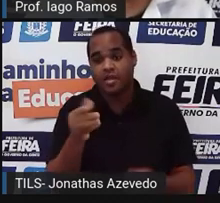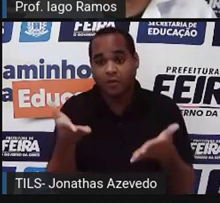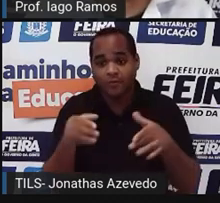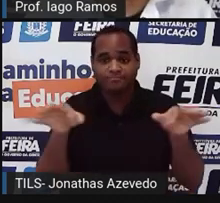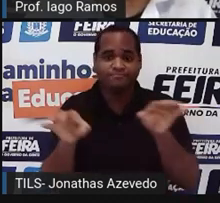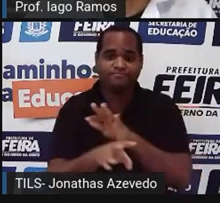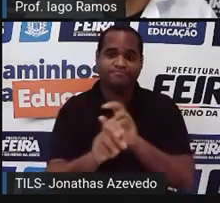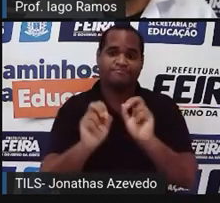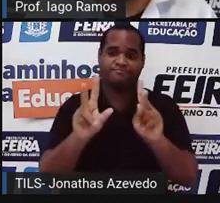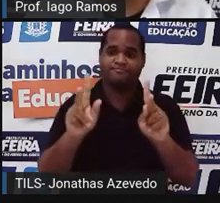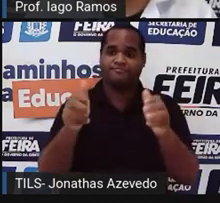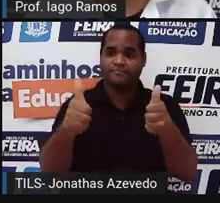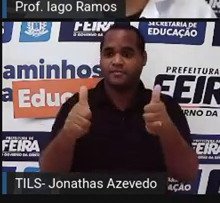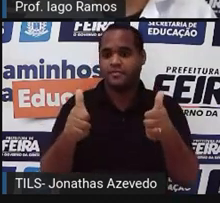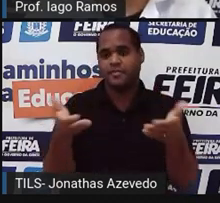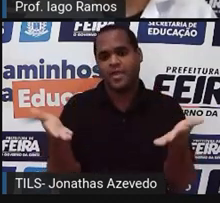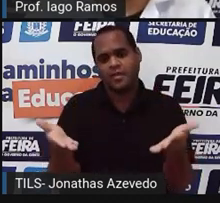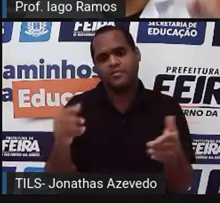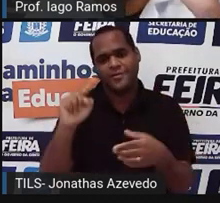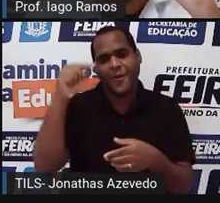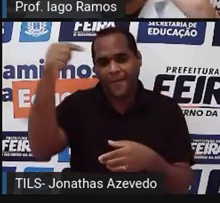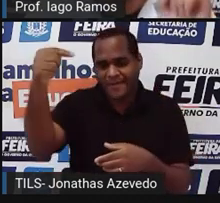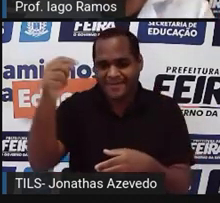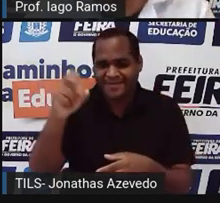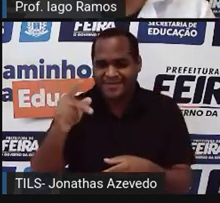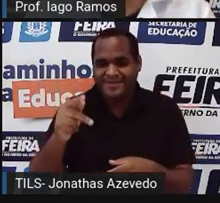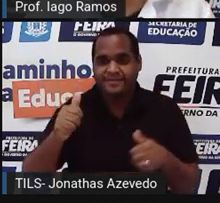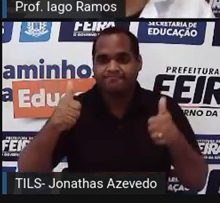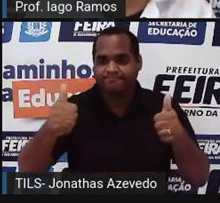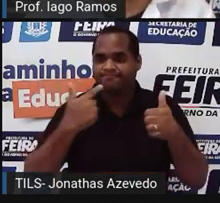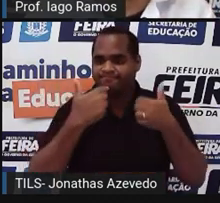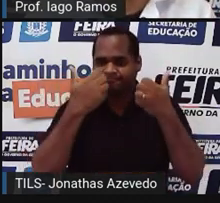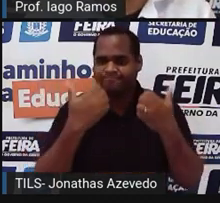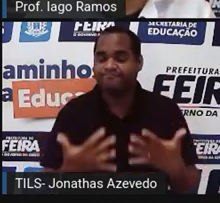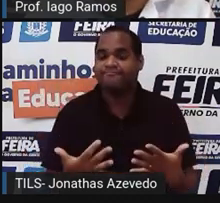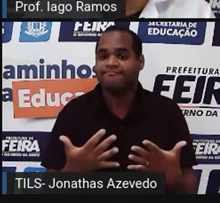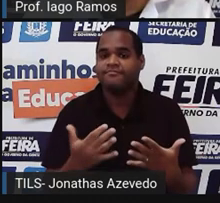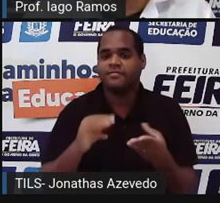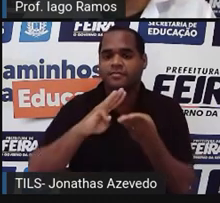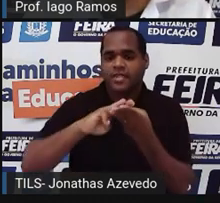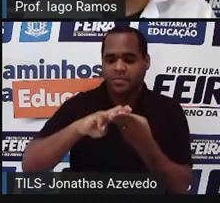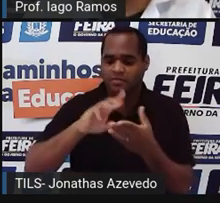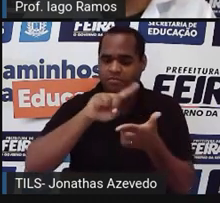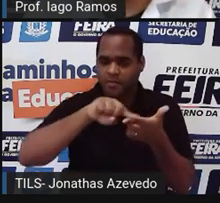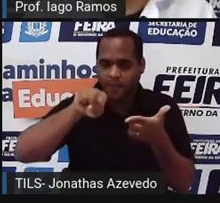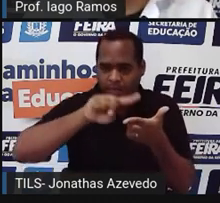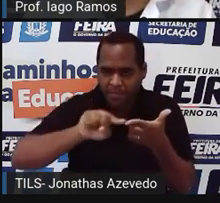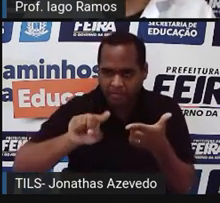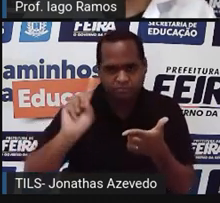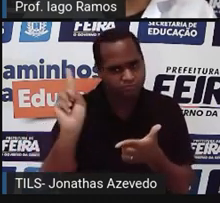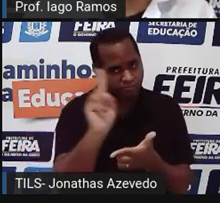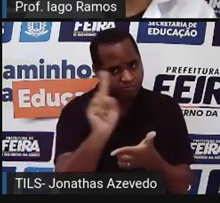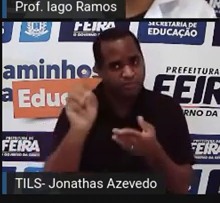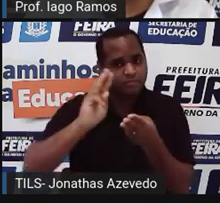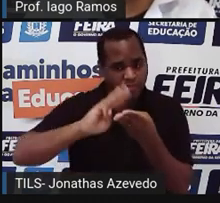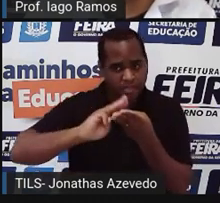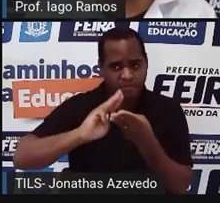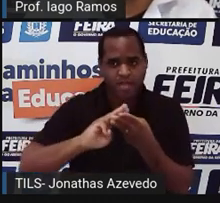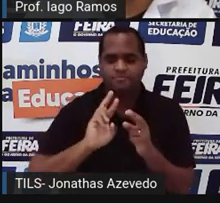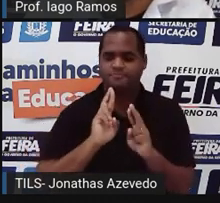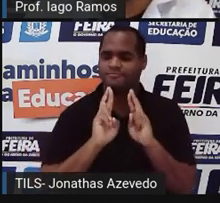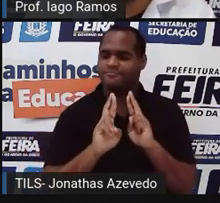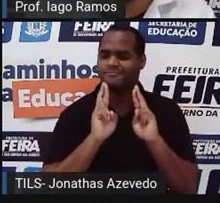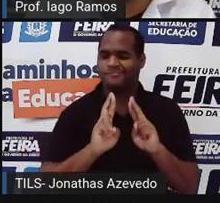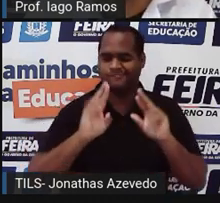por aqui, tá bom? Desde já, até a próxima. E o recado sempre é: matemática não é problema, matemática, na